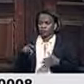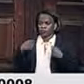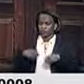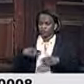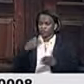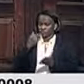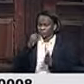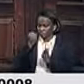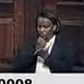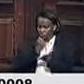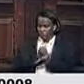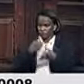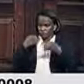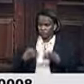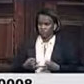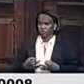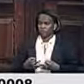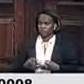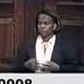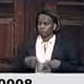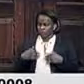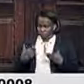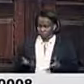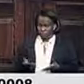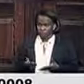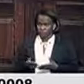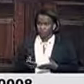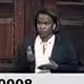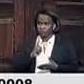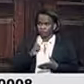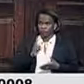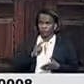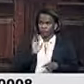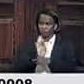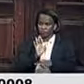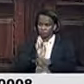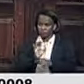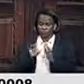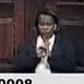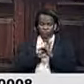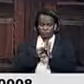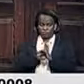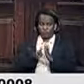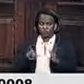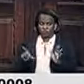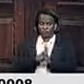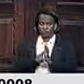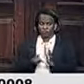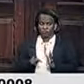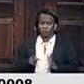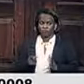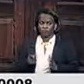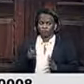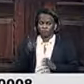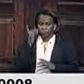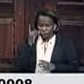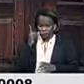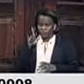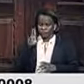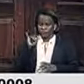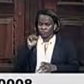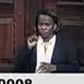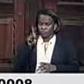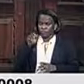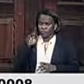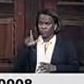regularização fundiária. Então, tem a proteção constitucional também lembrada pelo deputado Luiz Paulo,